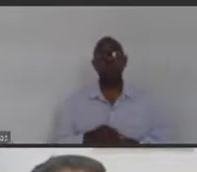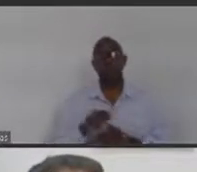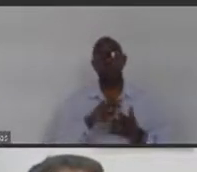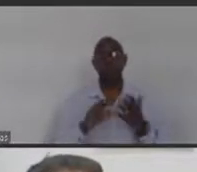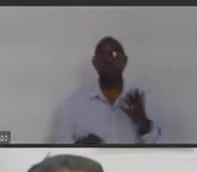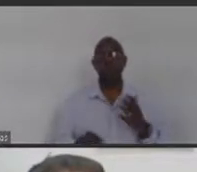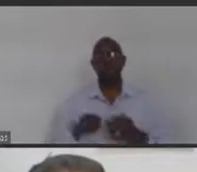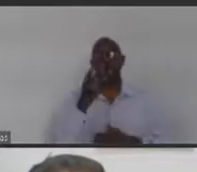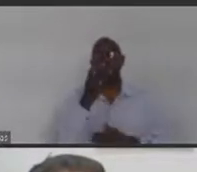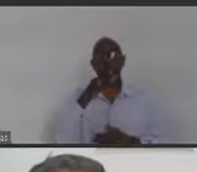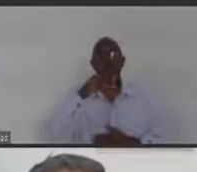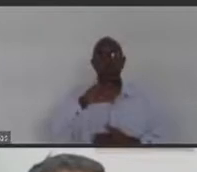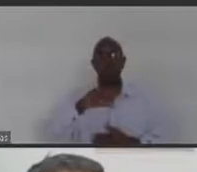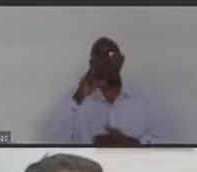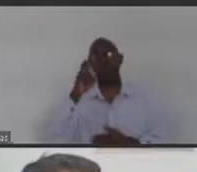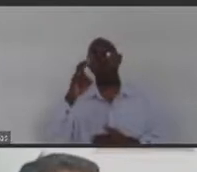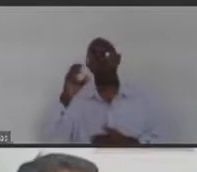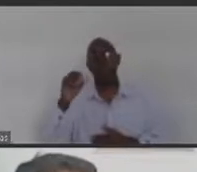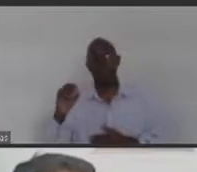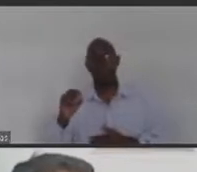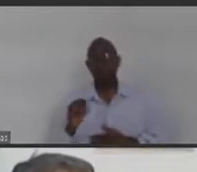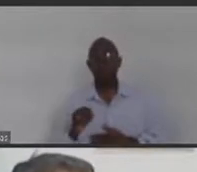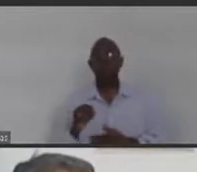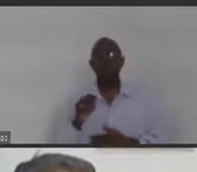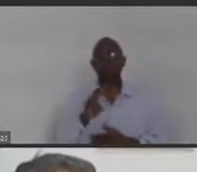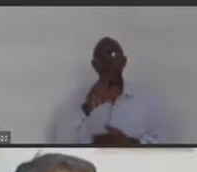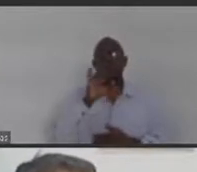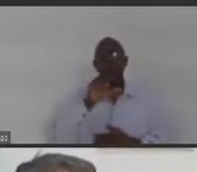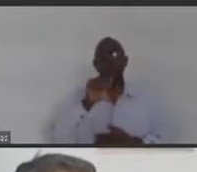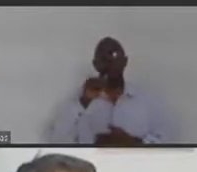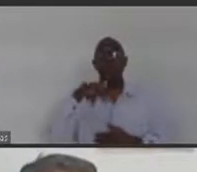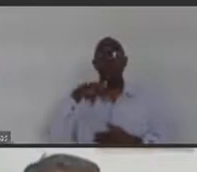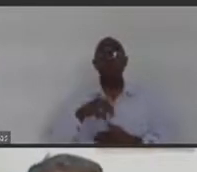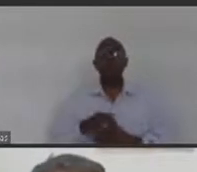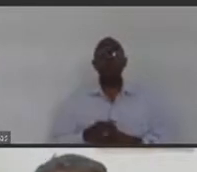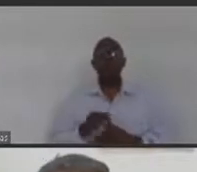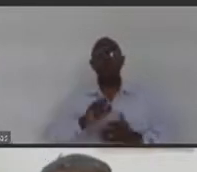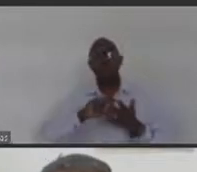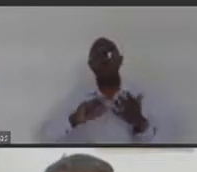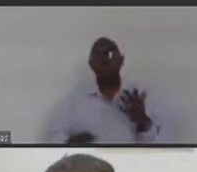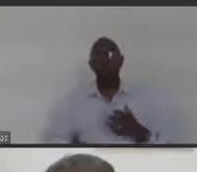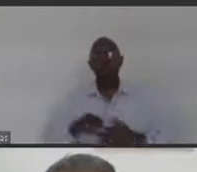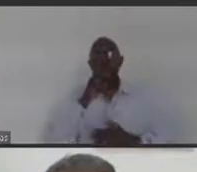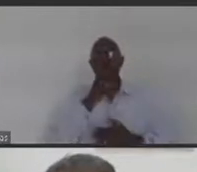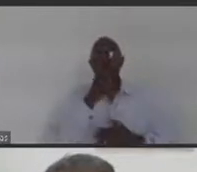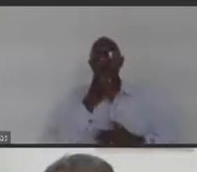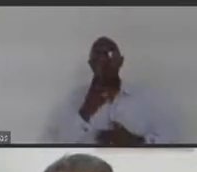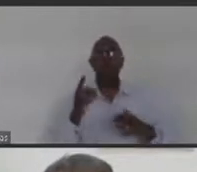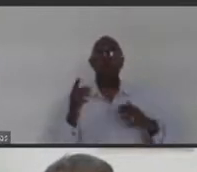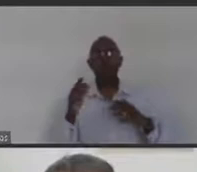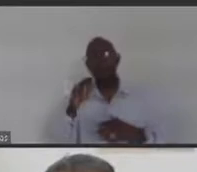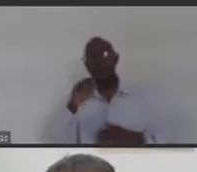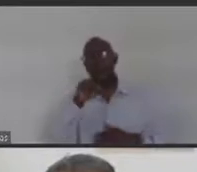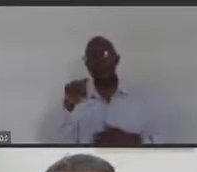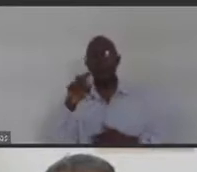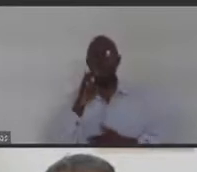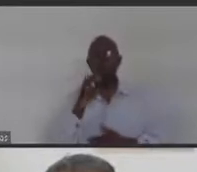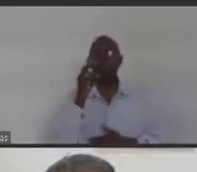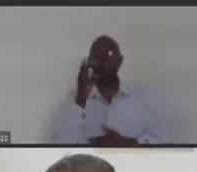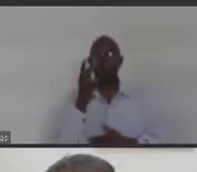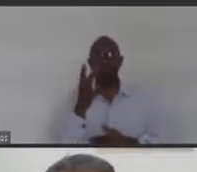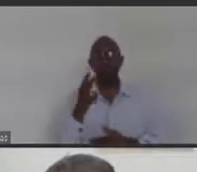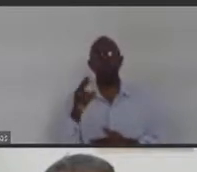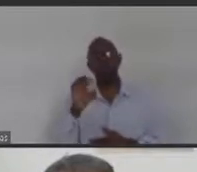e 4.050, vereador William Souza, diverso, indicação 4.051 e 4.052, vereador Edgardo